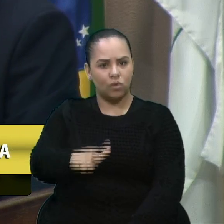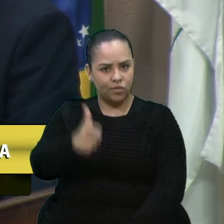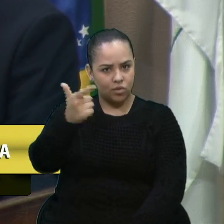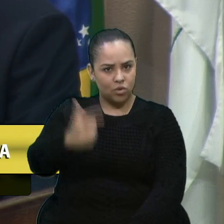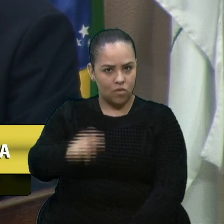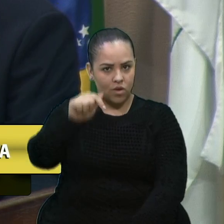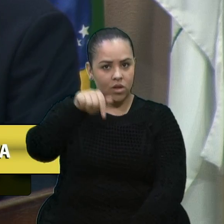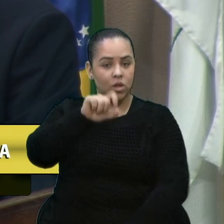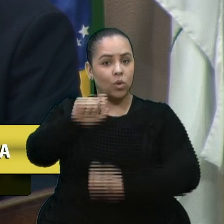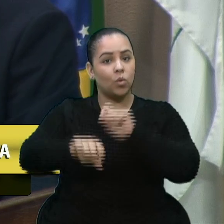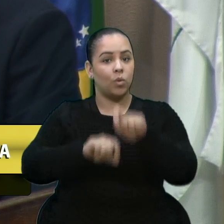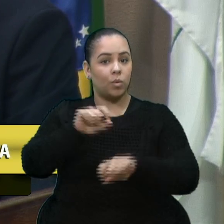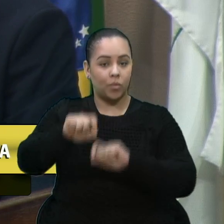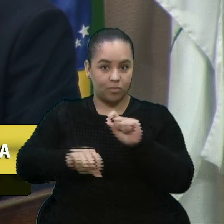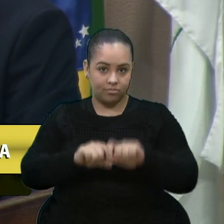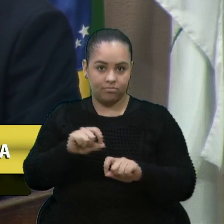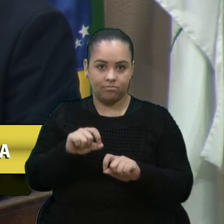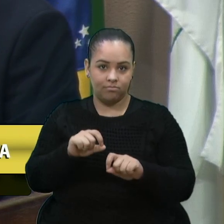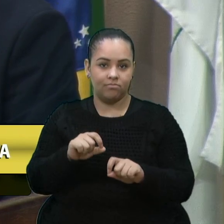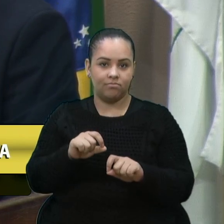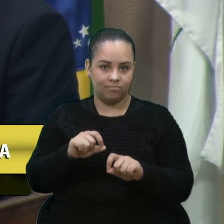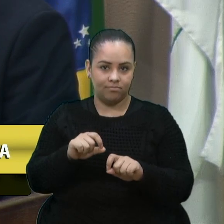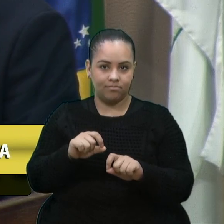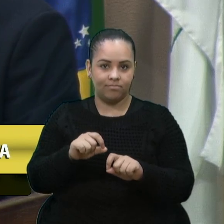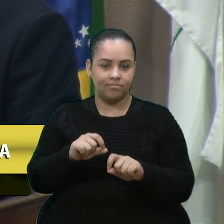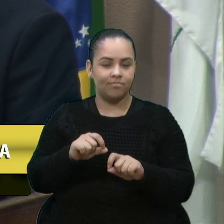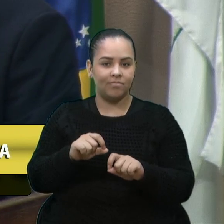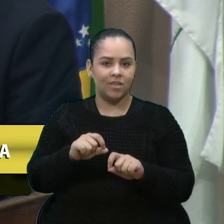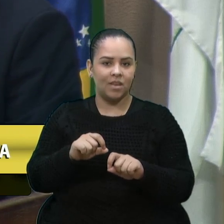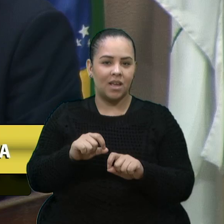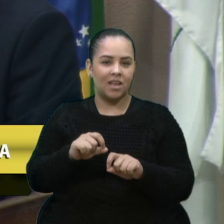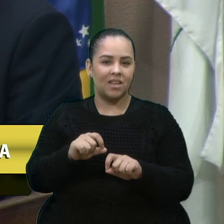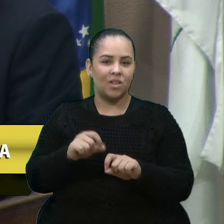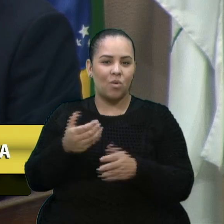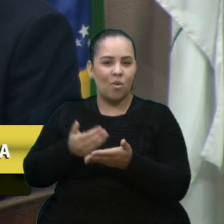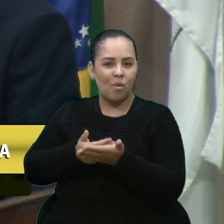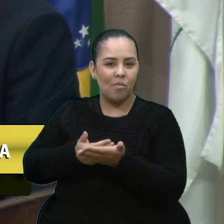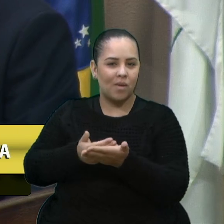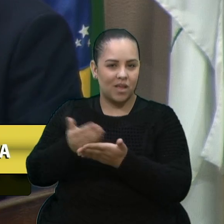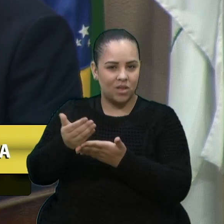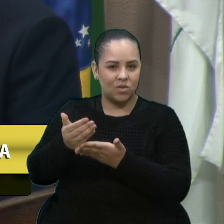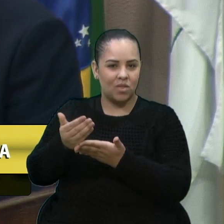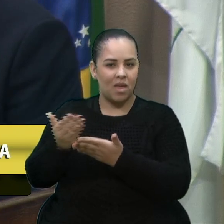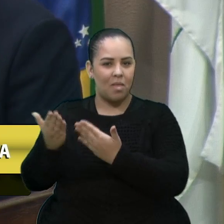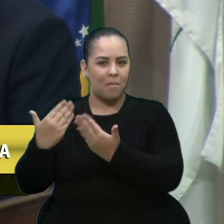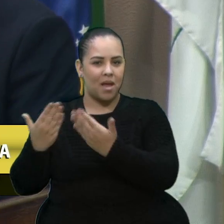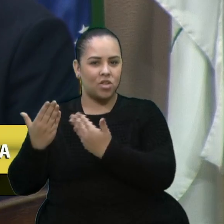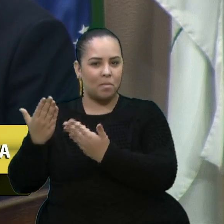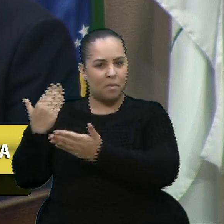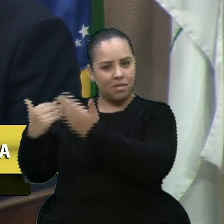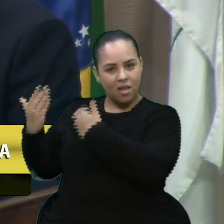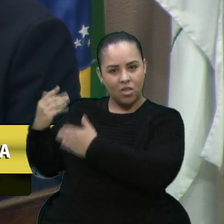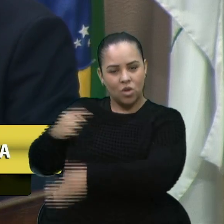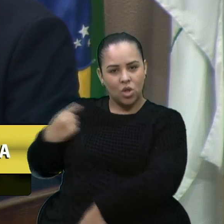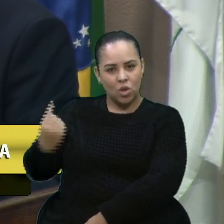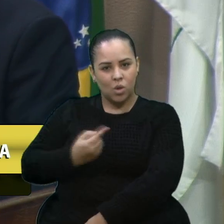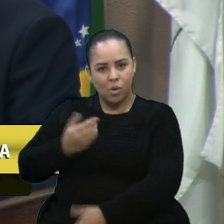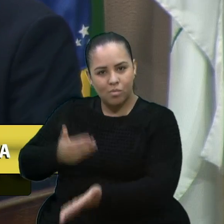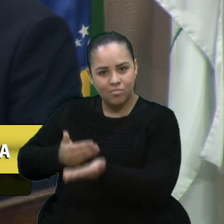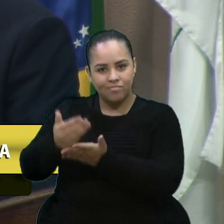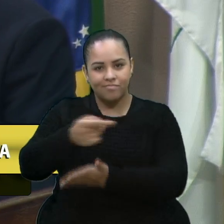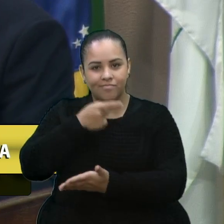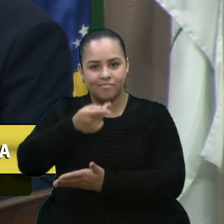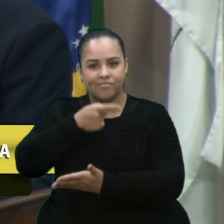seguinte situação. Aquela que eu coloquei aqui ainda no início dos debates lá atrás, quando que a gente começou a falar